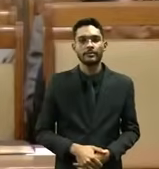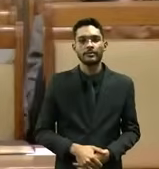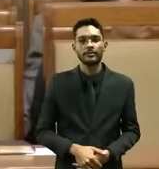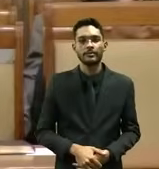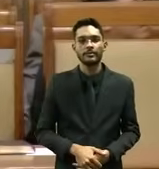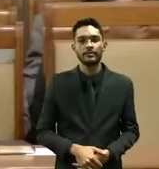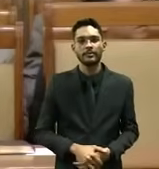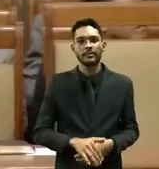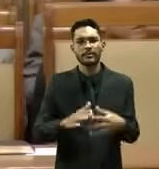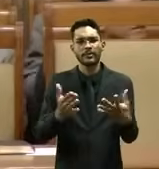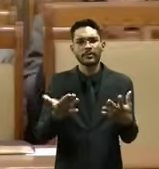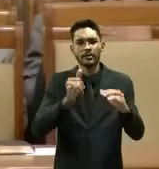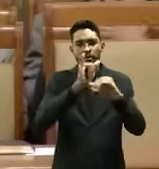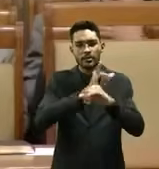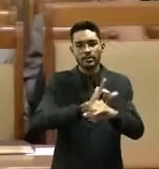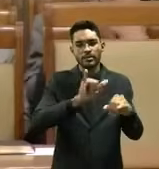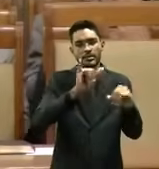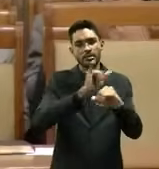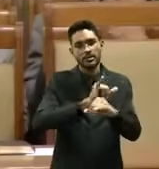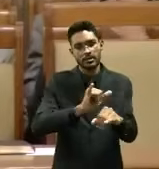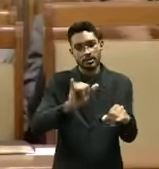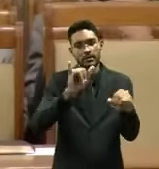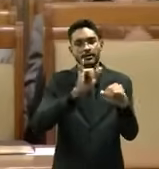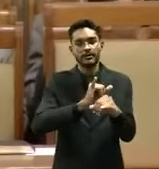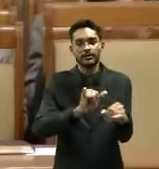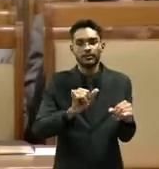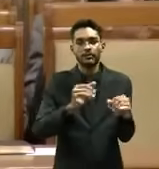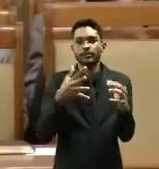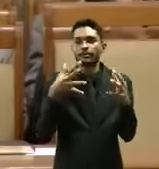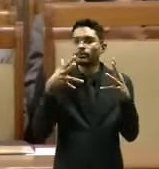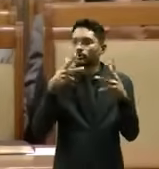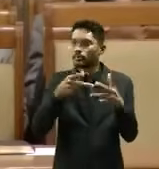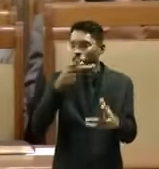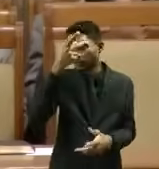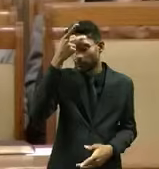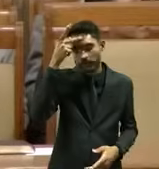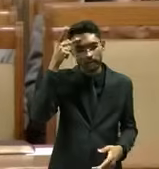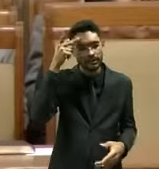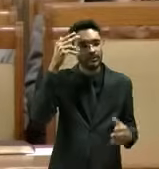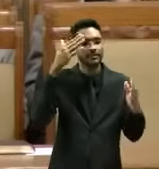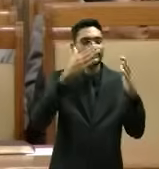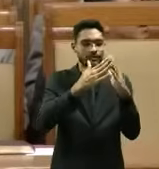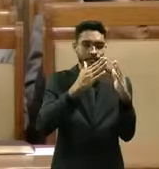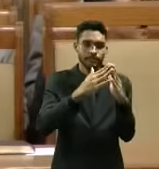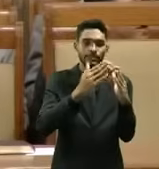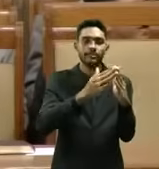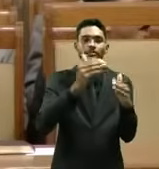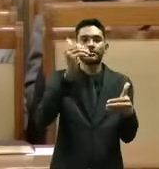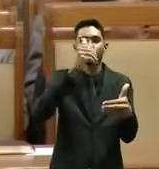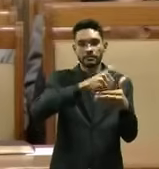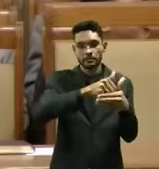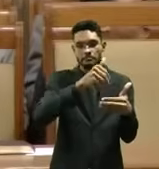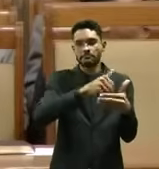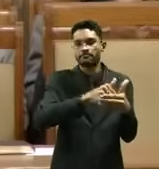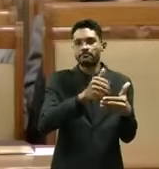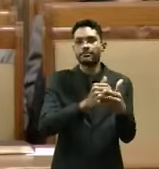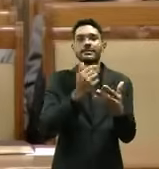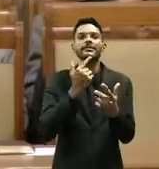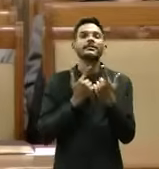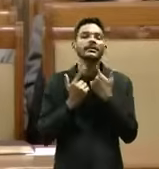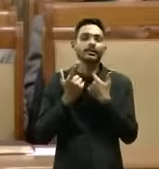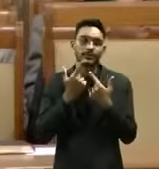todos dentro da casa sedento todos dentro da casa com fome todos dentro da casa desejando todos dentro da casa